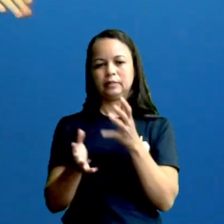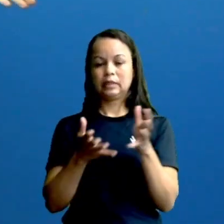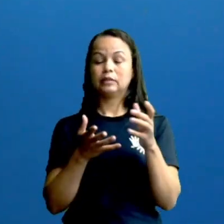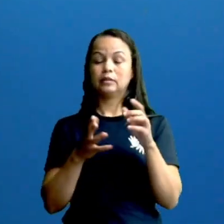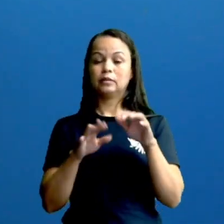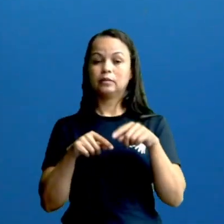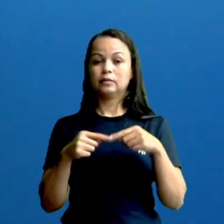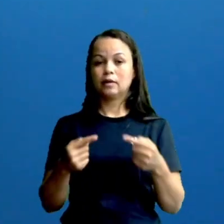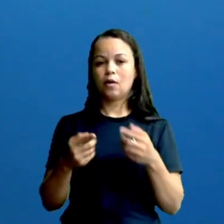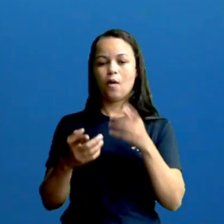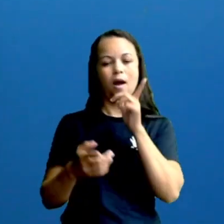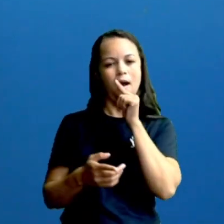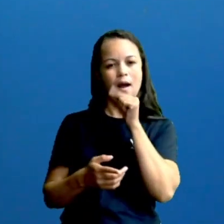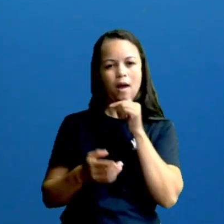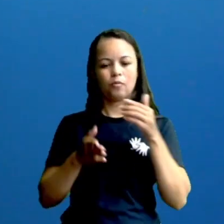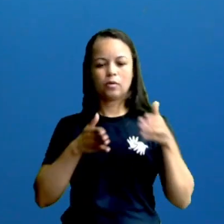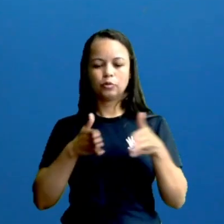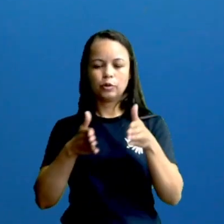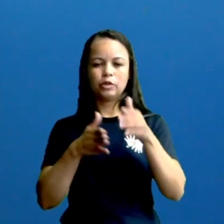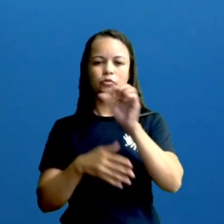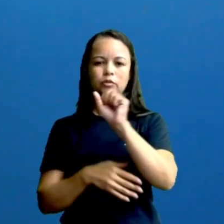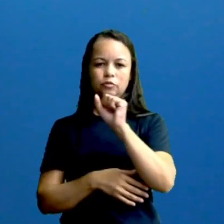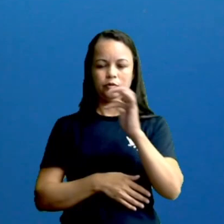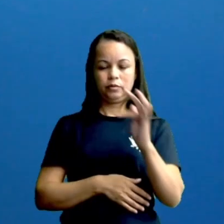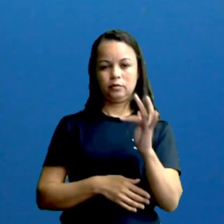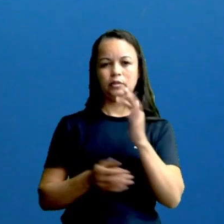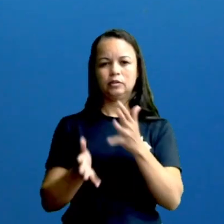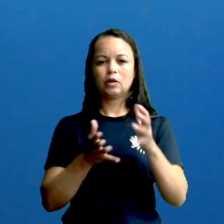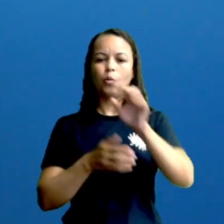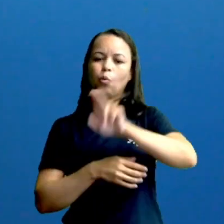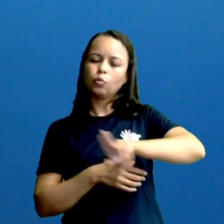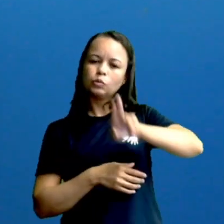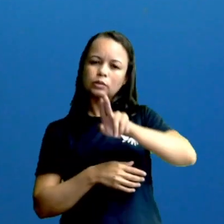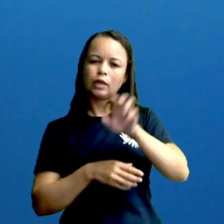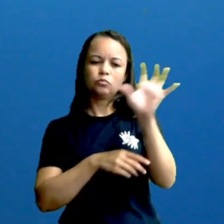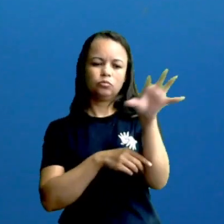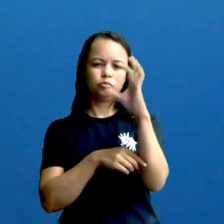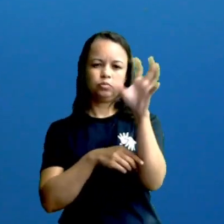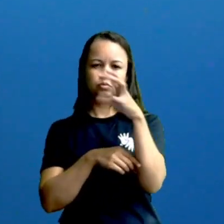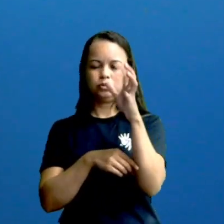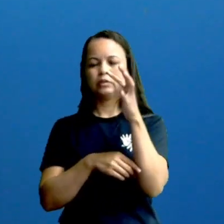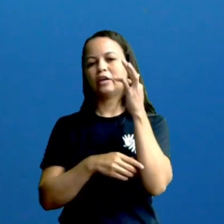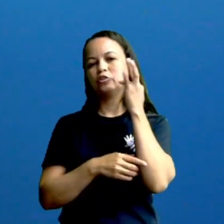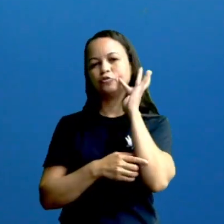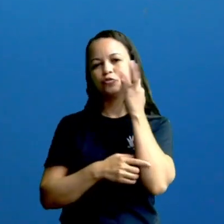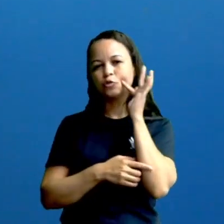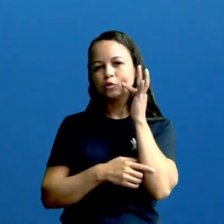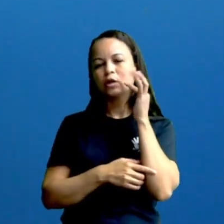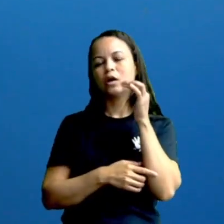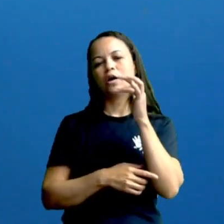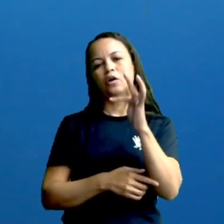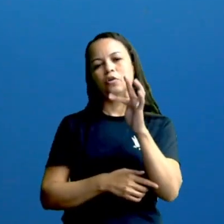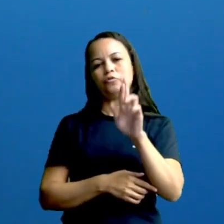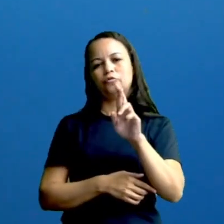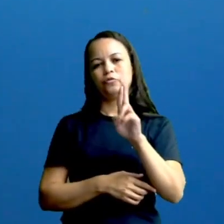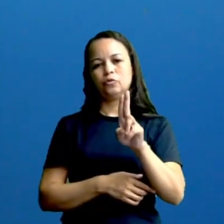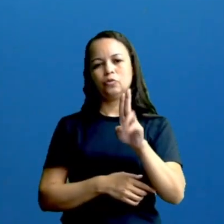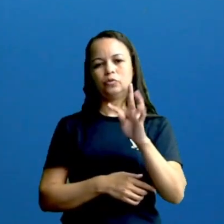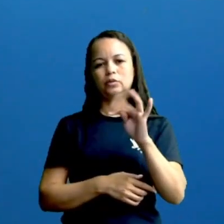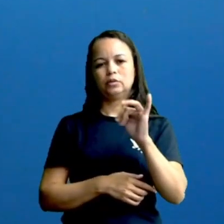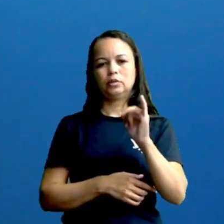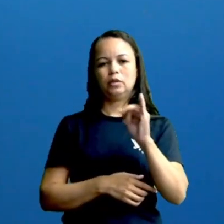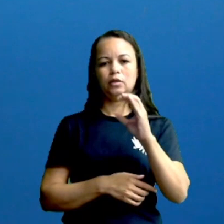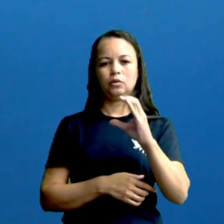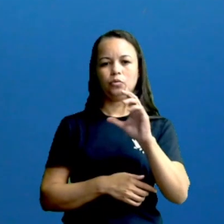São Francisco, elas são usadas na agricultura para fazer a irrigação das fruticulturas. O que é uma fruticultura? São